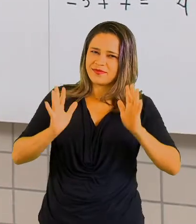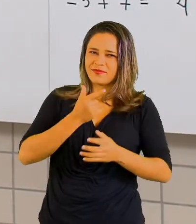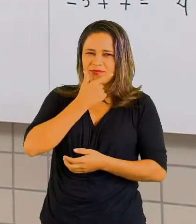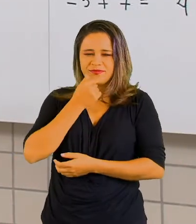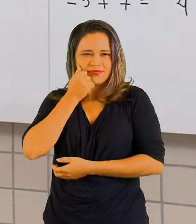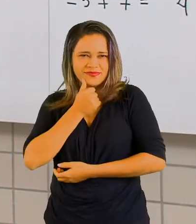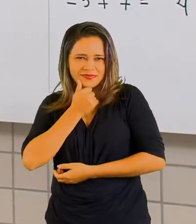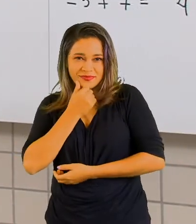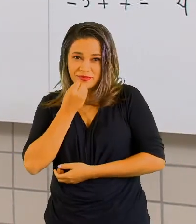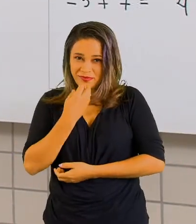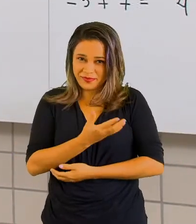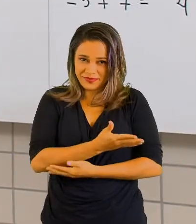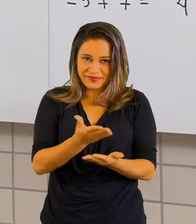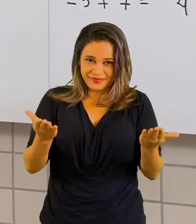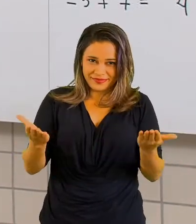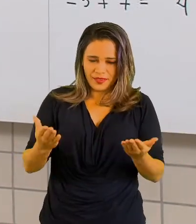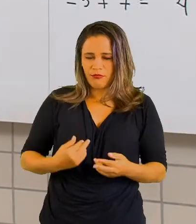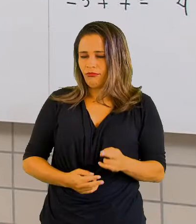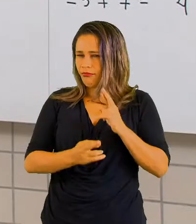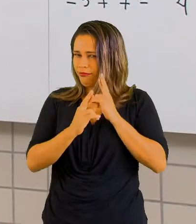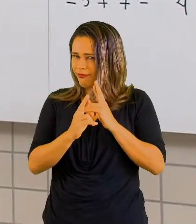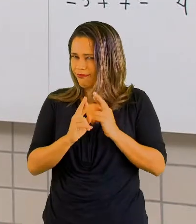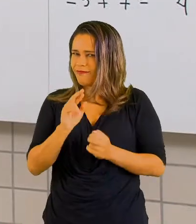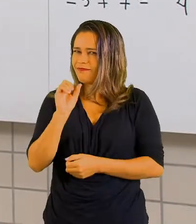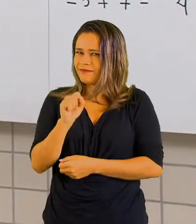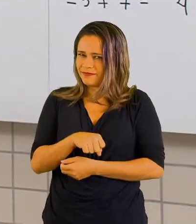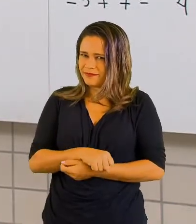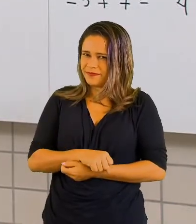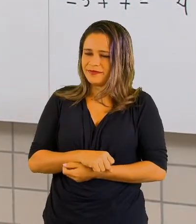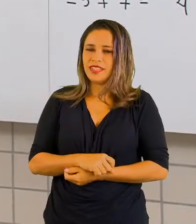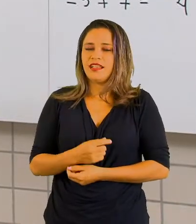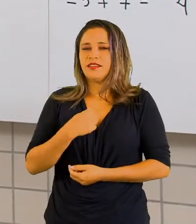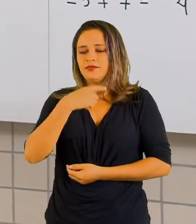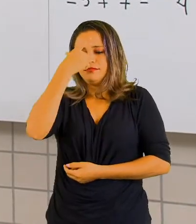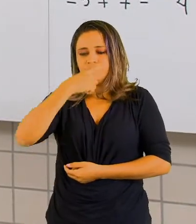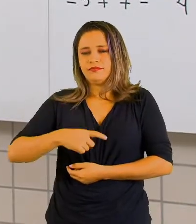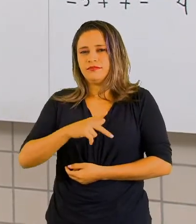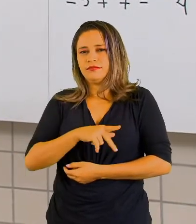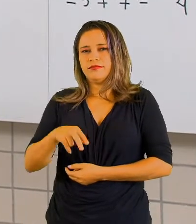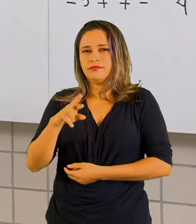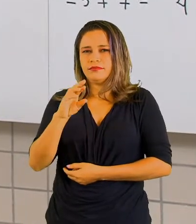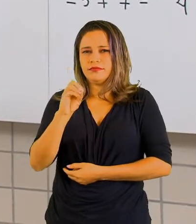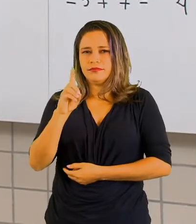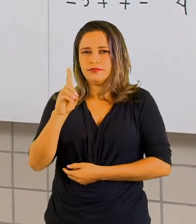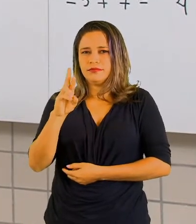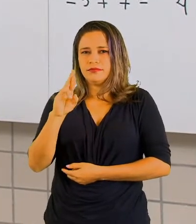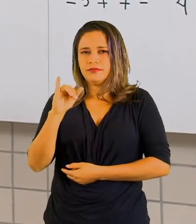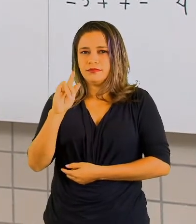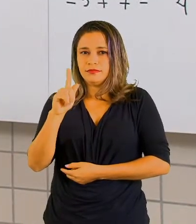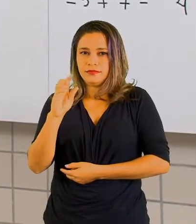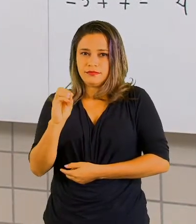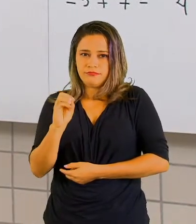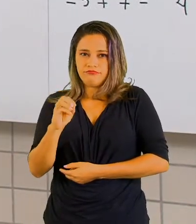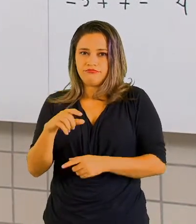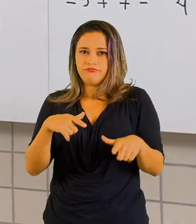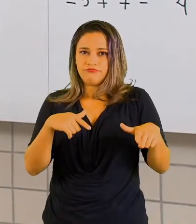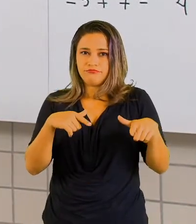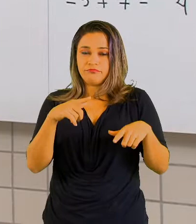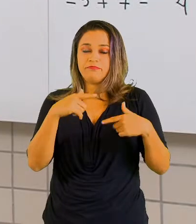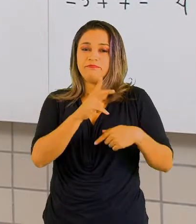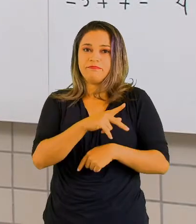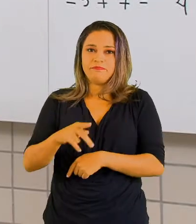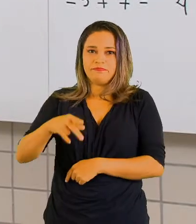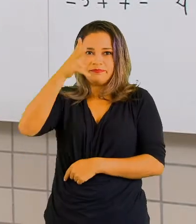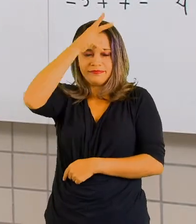meninas, tudo bem com vocês? Espero que estejam bem. Eu sou Rodrigo Mota, professor de matemática da Escola de Tempo Integral Vinícius de